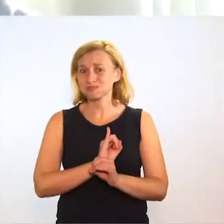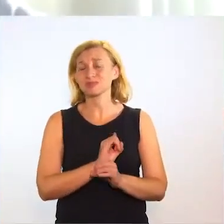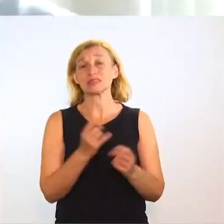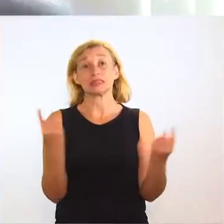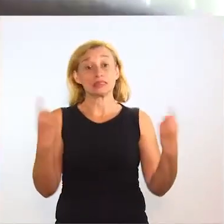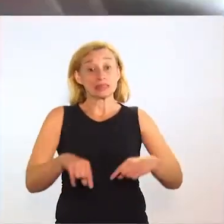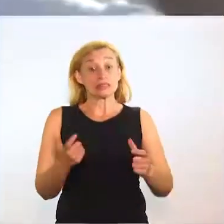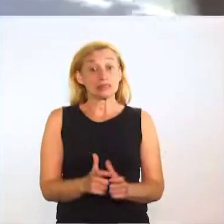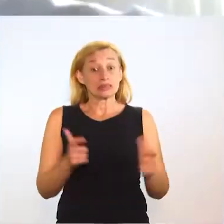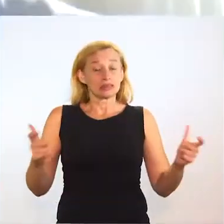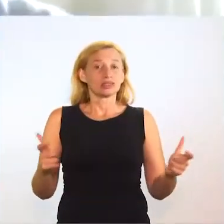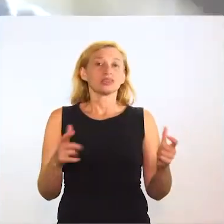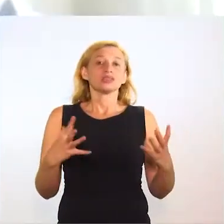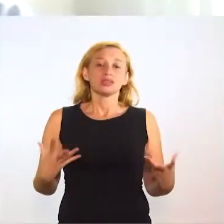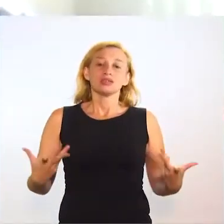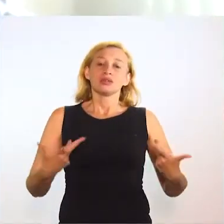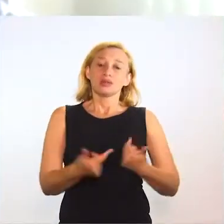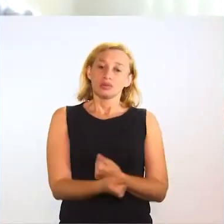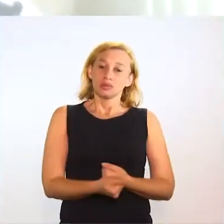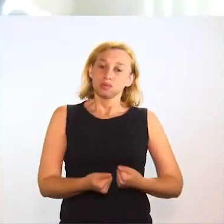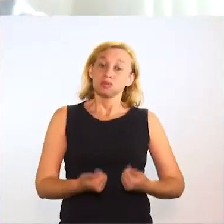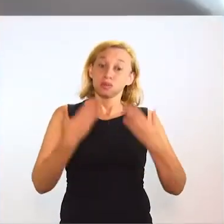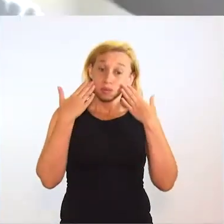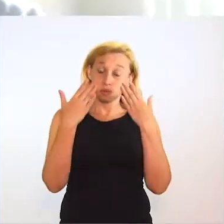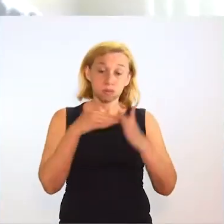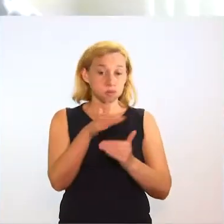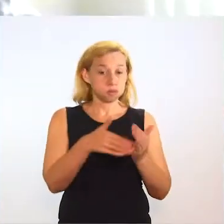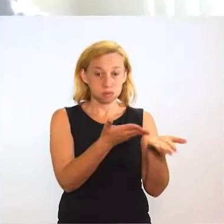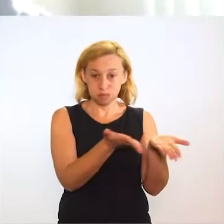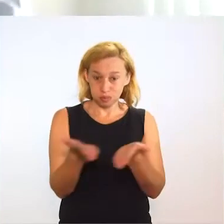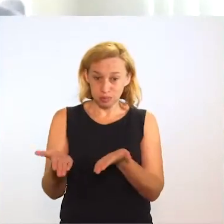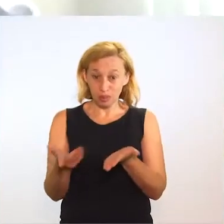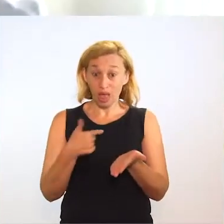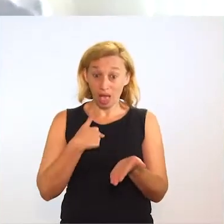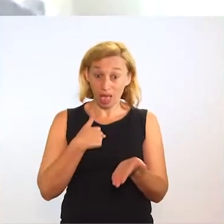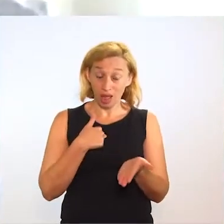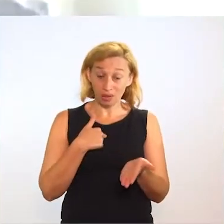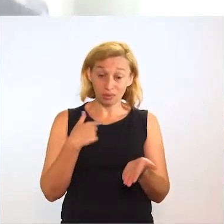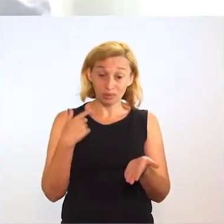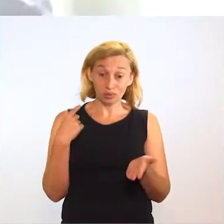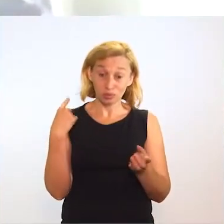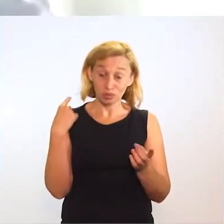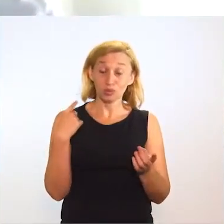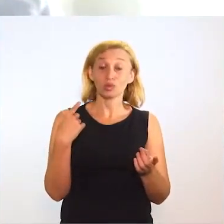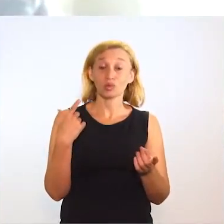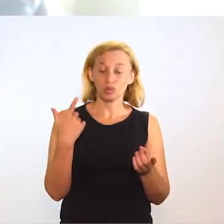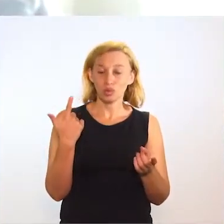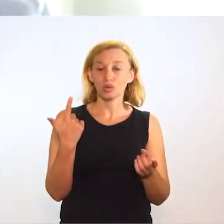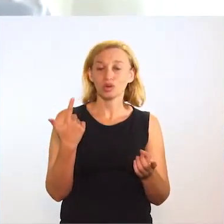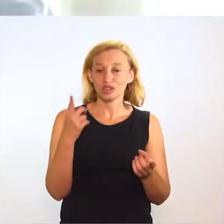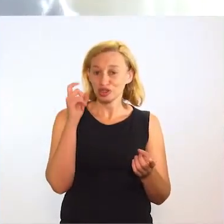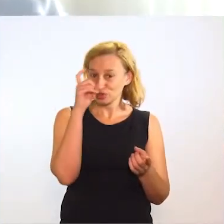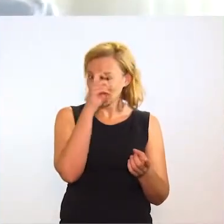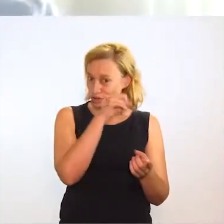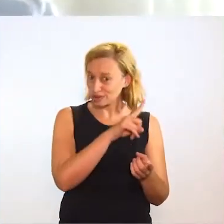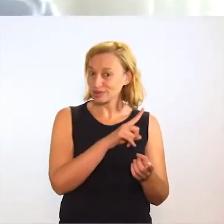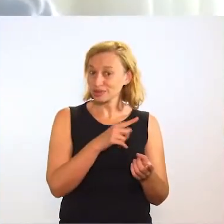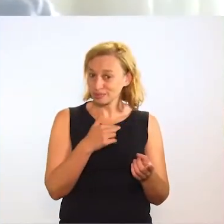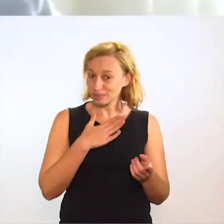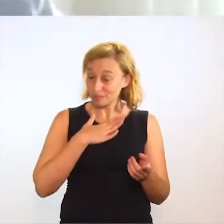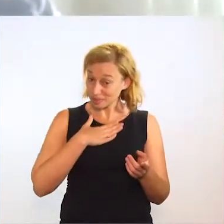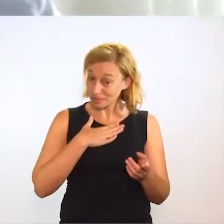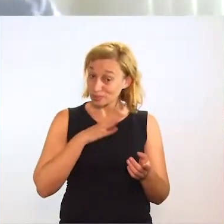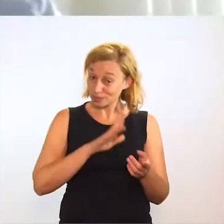internet? Que ótimo desafio. Aprendemos todo mundo junto. Eu aqui ainda estou levando uma surra só, mas